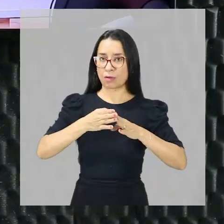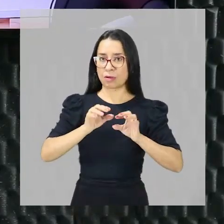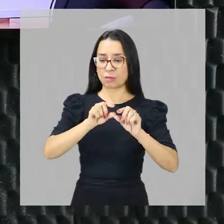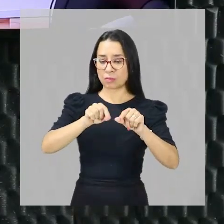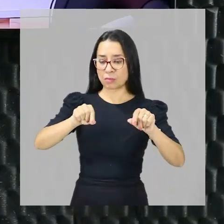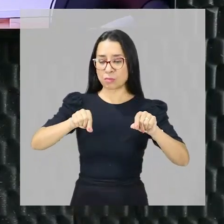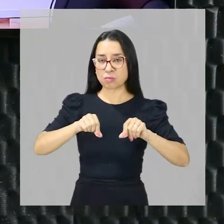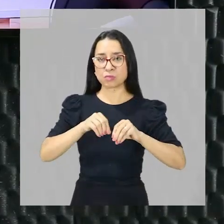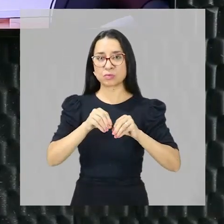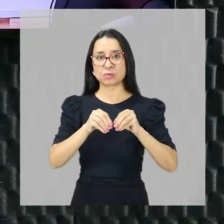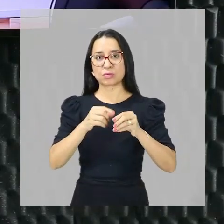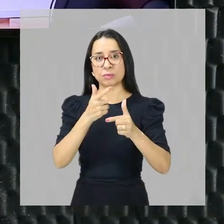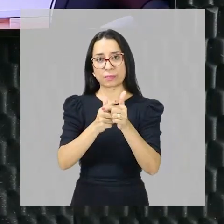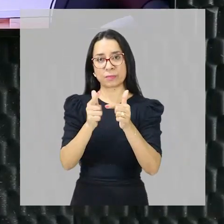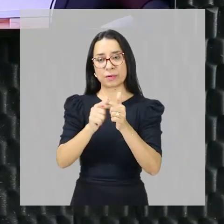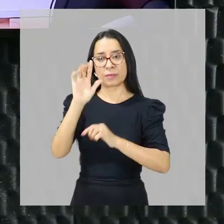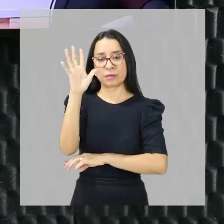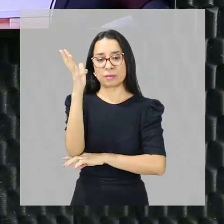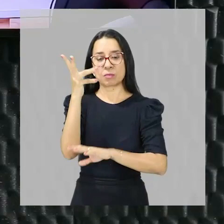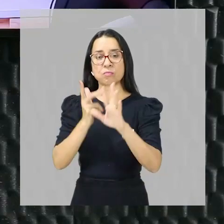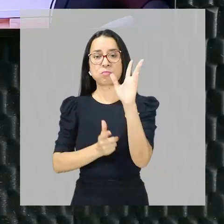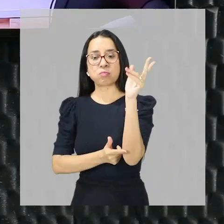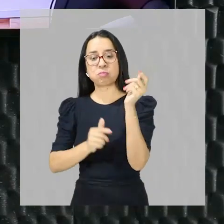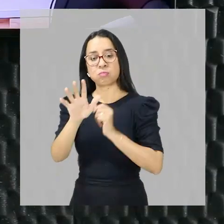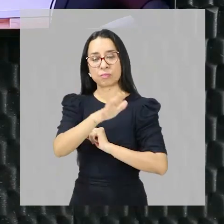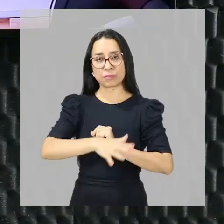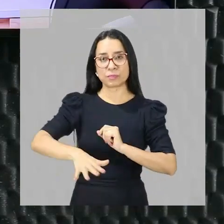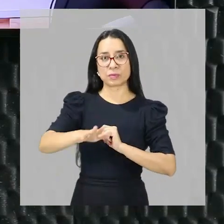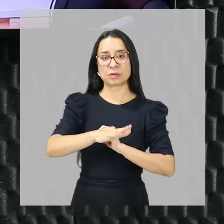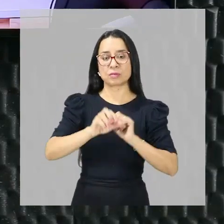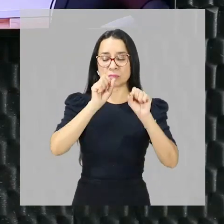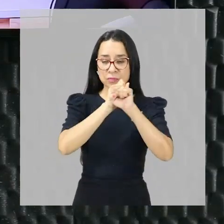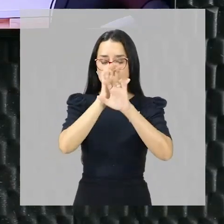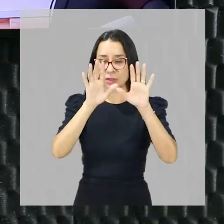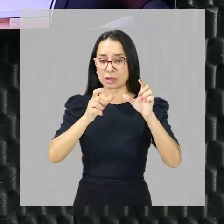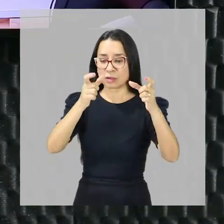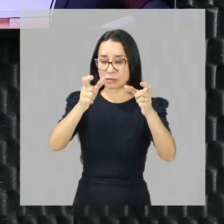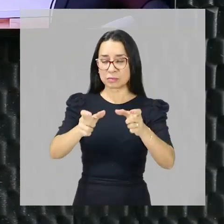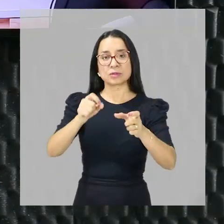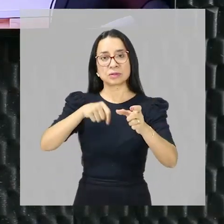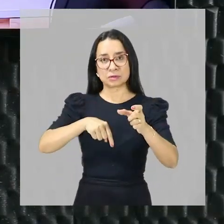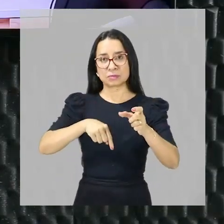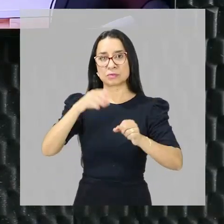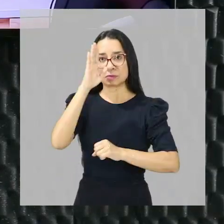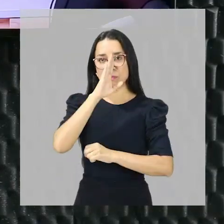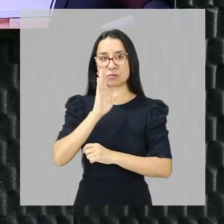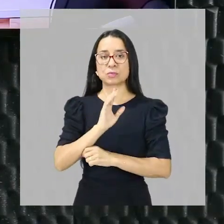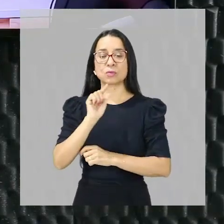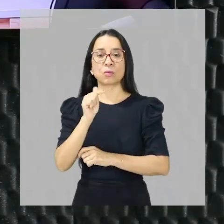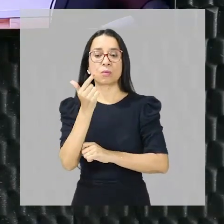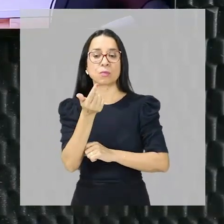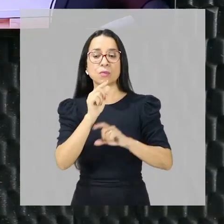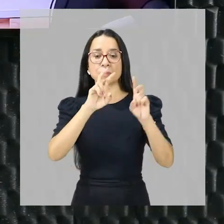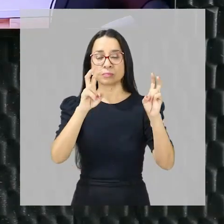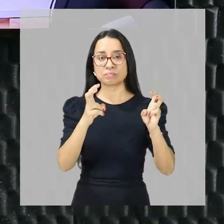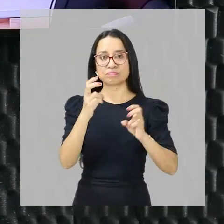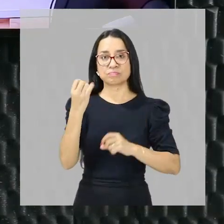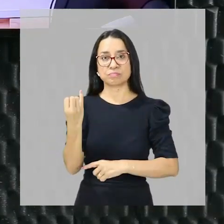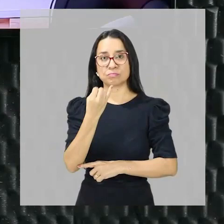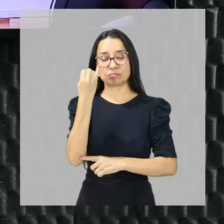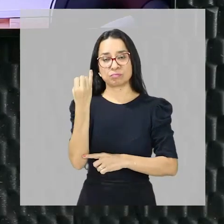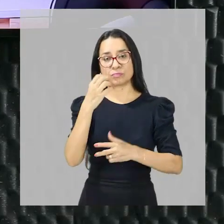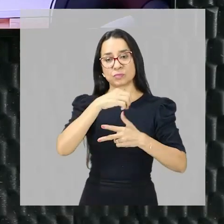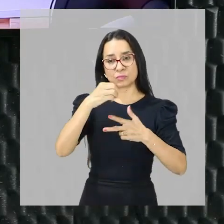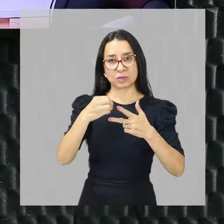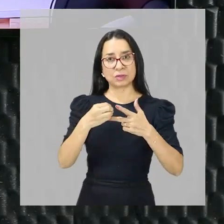o solo com a problemática ambiental e, claro, né, a localização, principalmente no Brasil. Essa é uma outra temática importante, tá? O